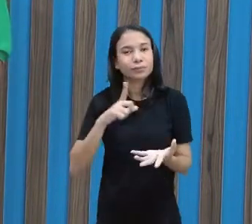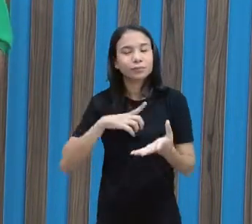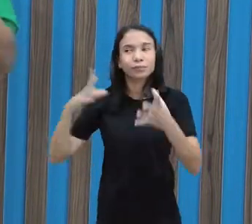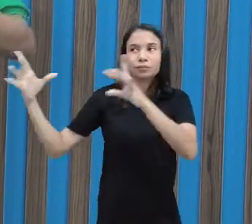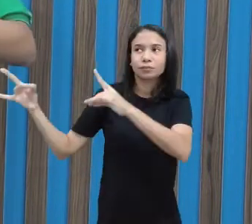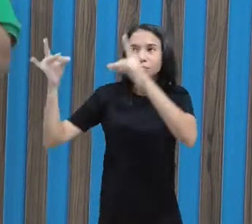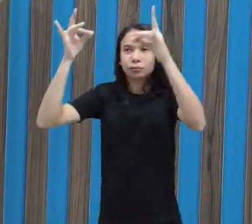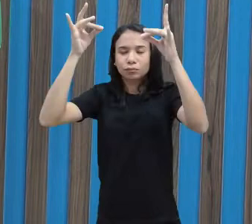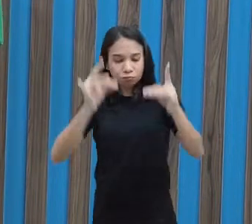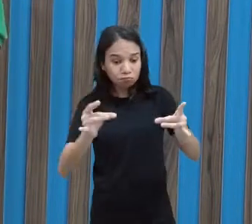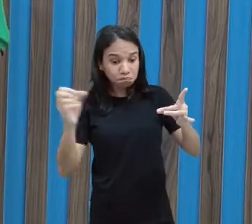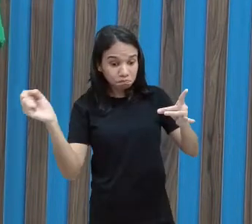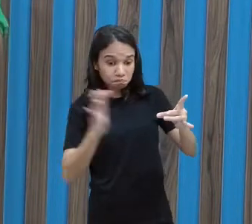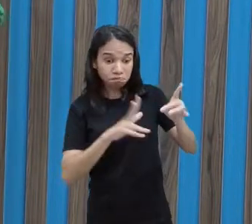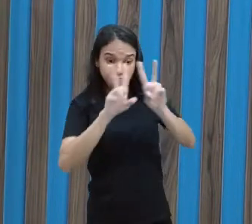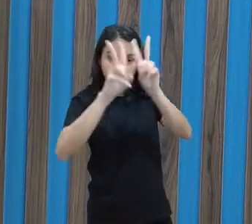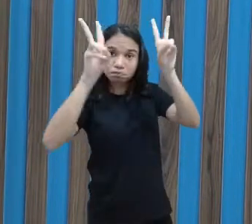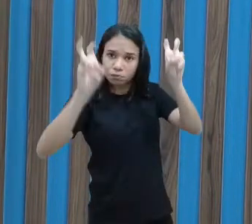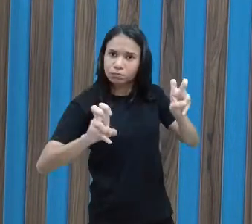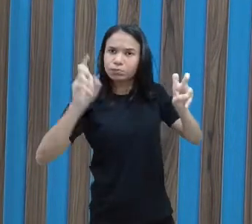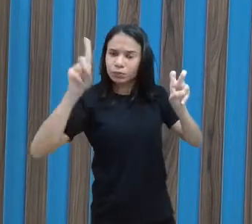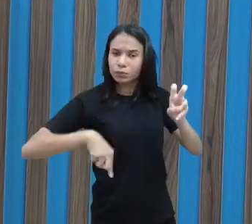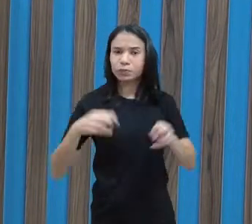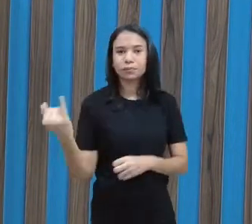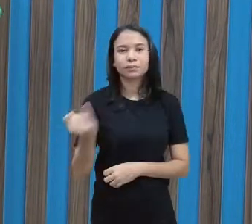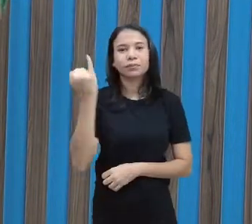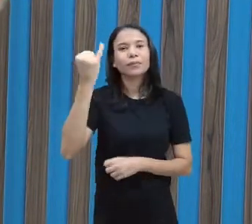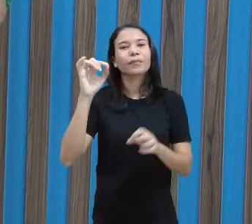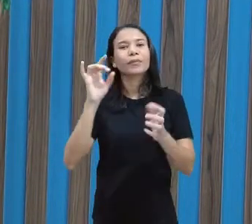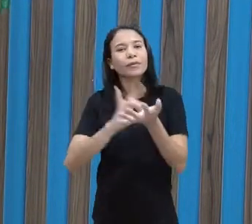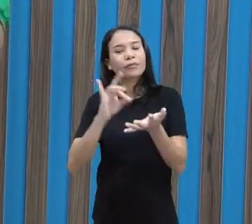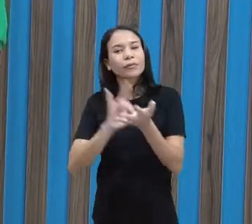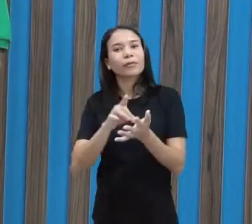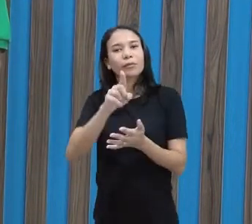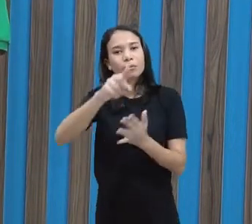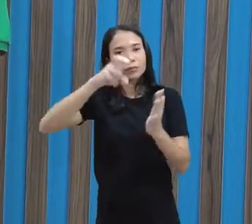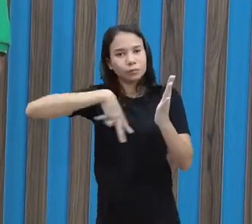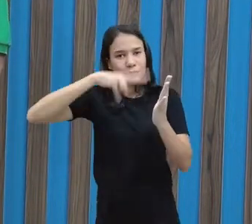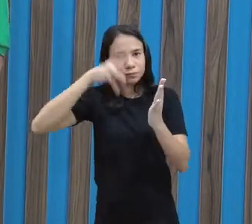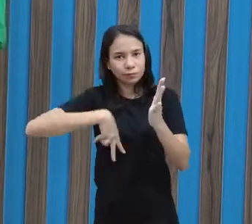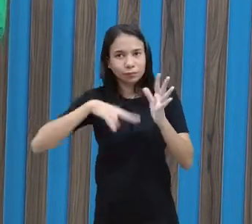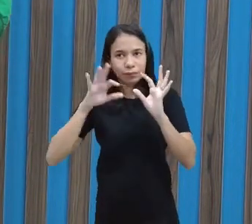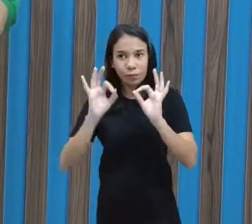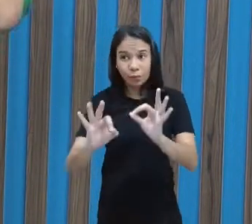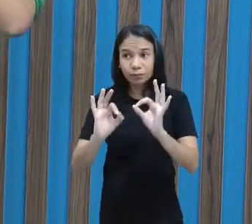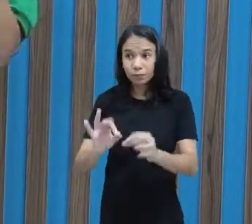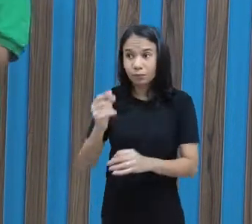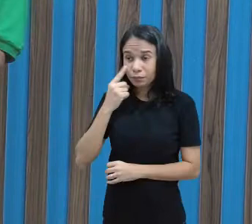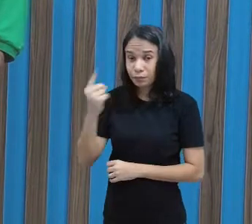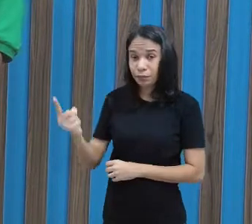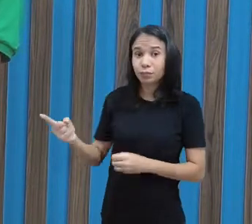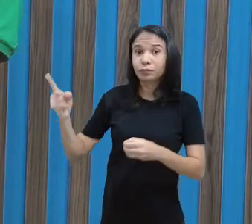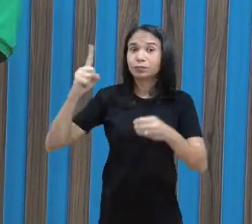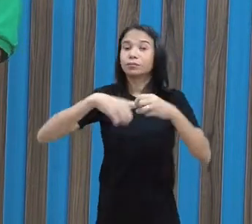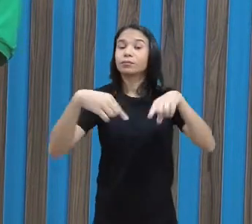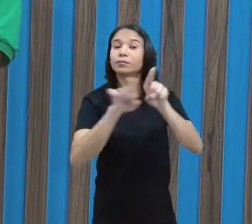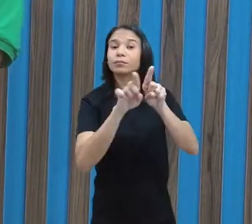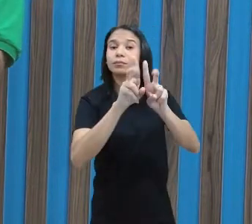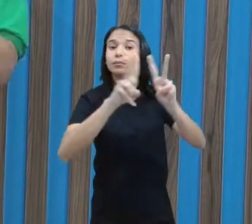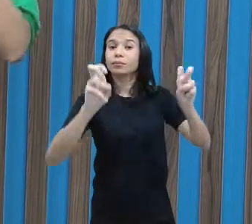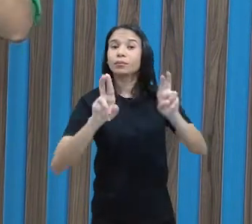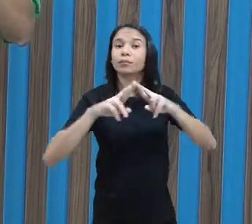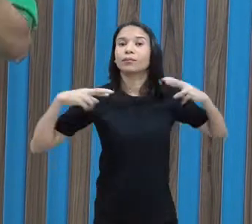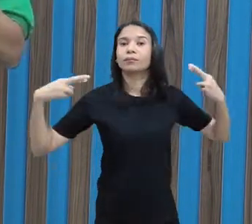trazer novas visões sobre o tema. E é imprescindível a leitura, tá, pessoal? Então, voltando aqui sobre esses